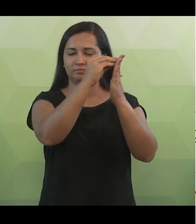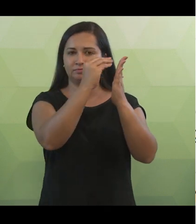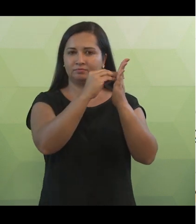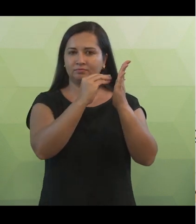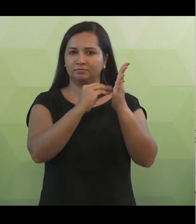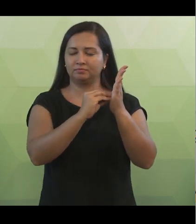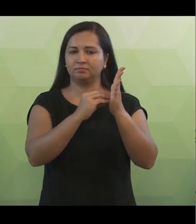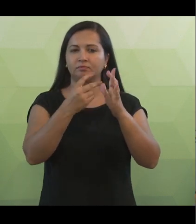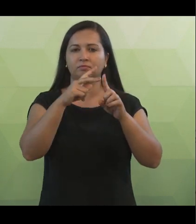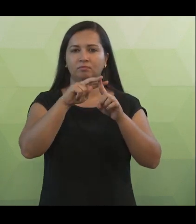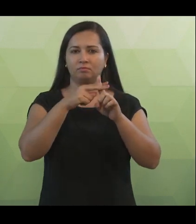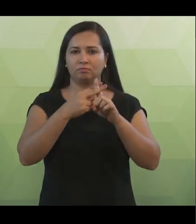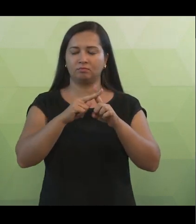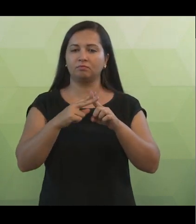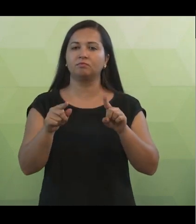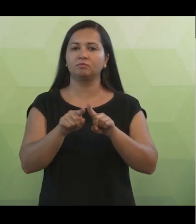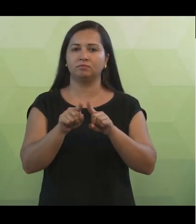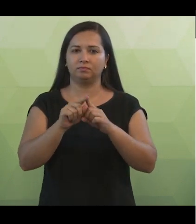edição e exclusão.